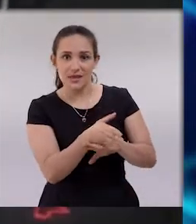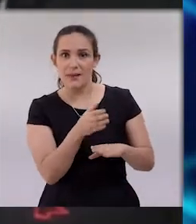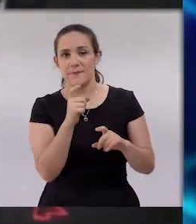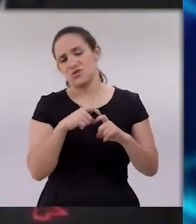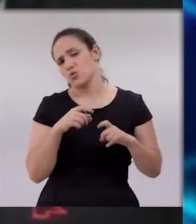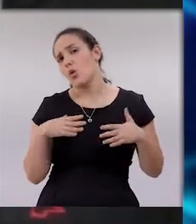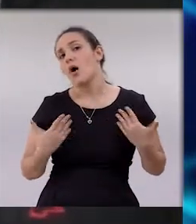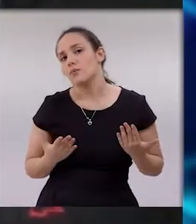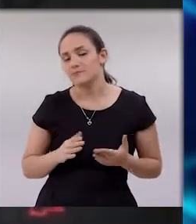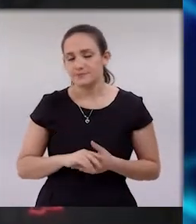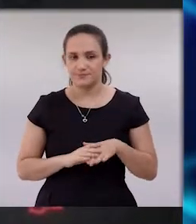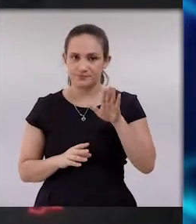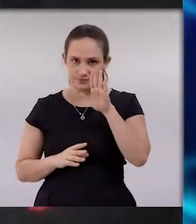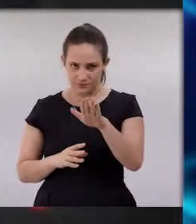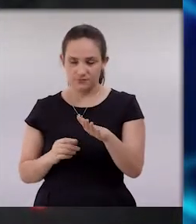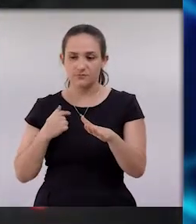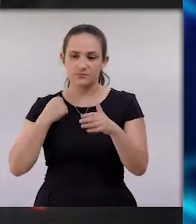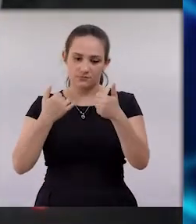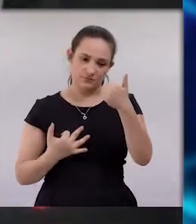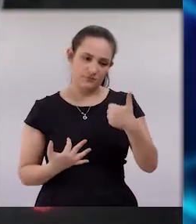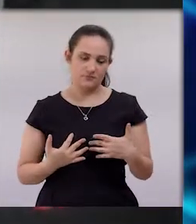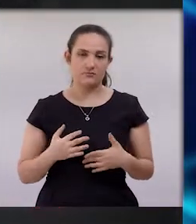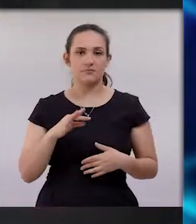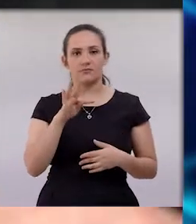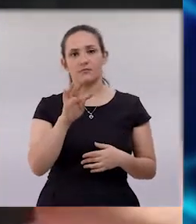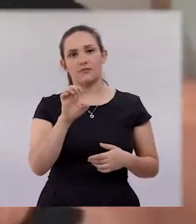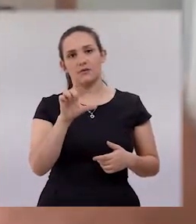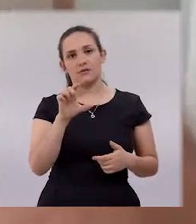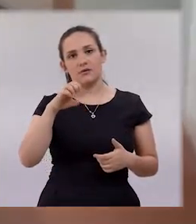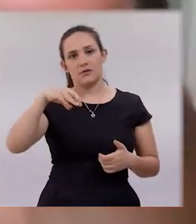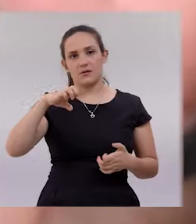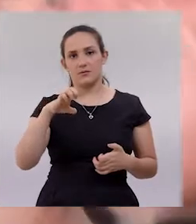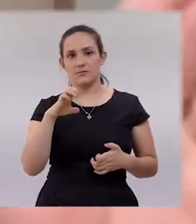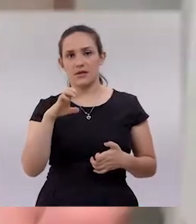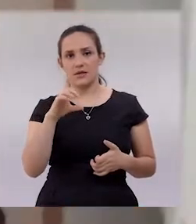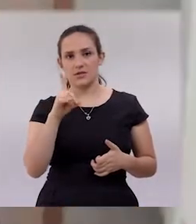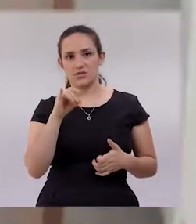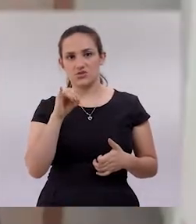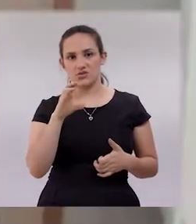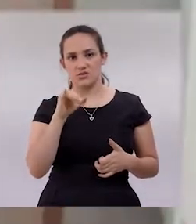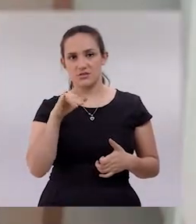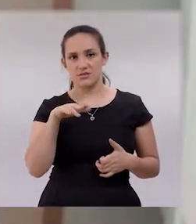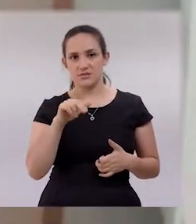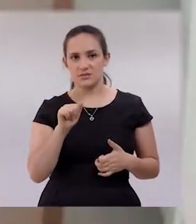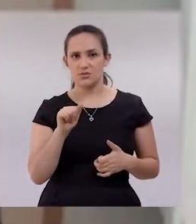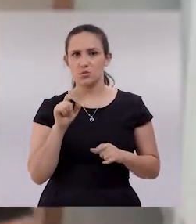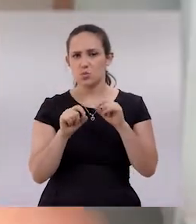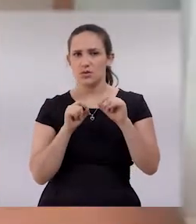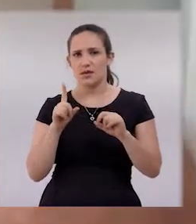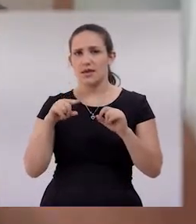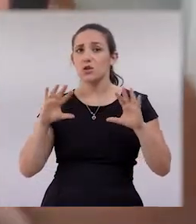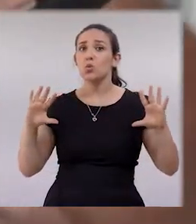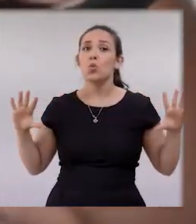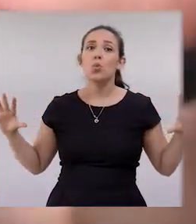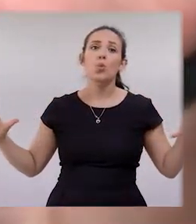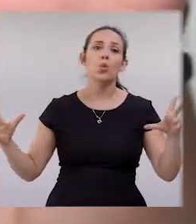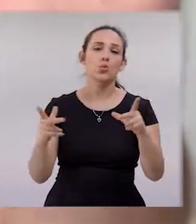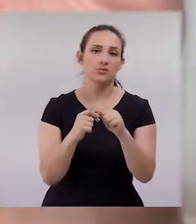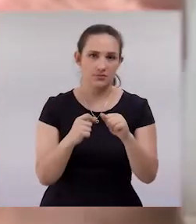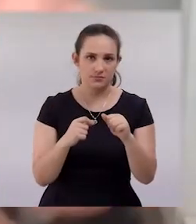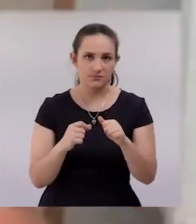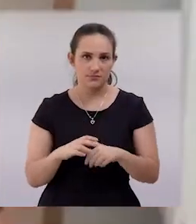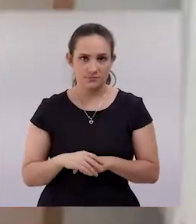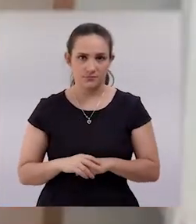Vamos deixar claro que telemedicina, quando você fala telemedicina, eu estou considerando o